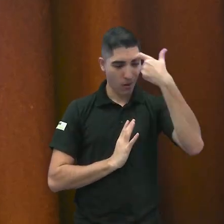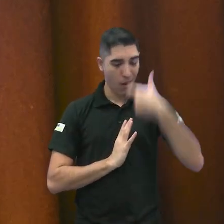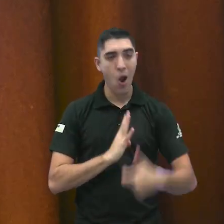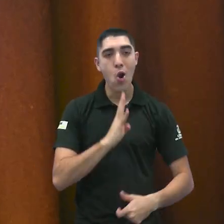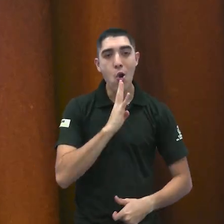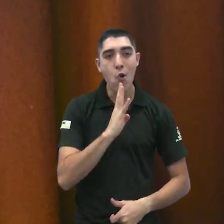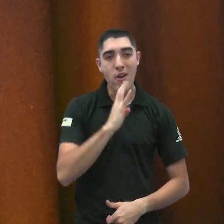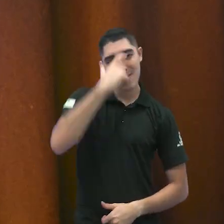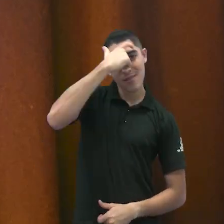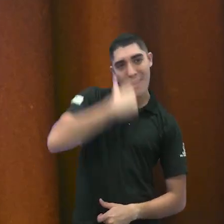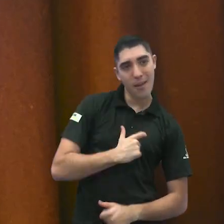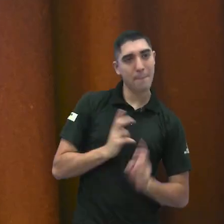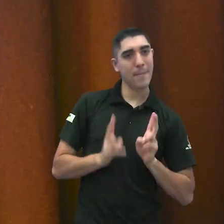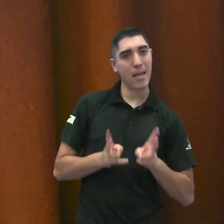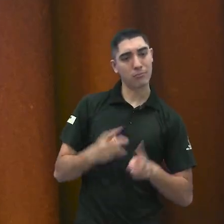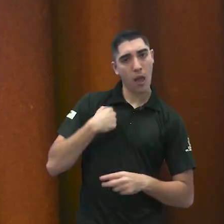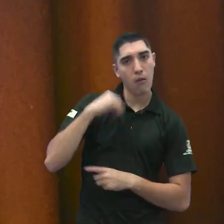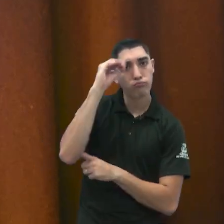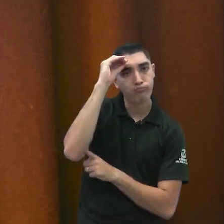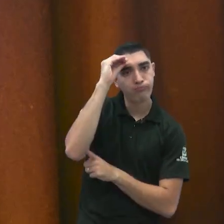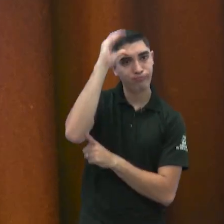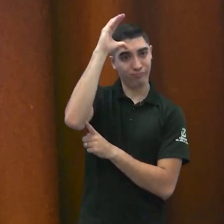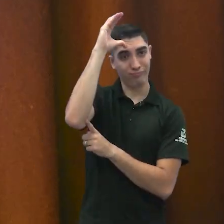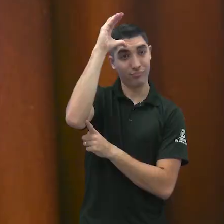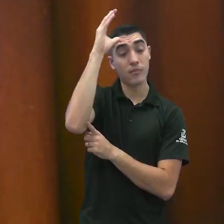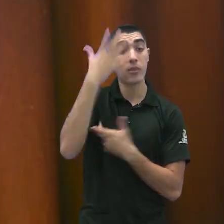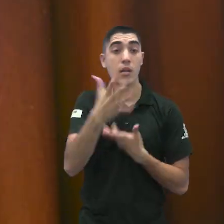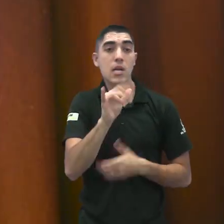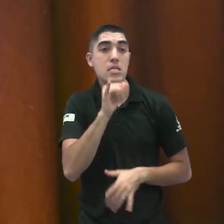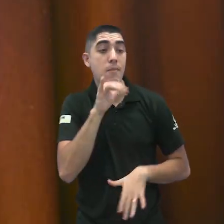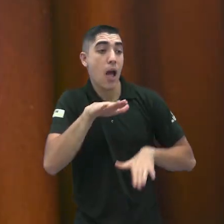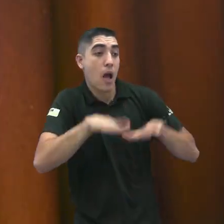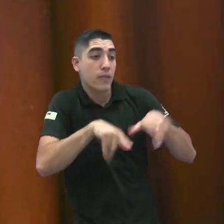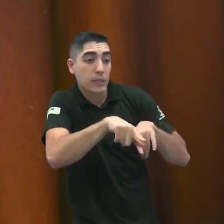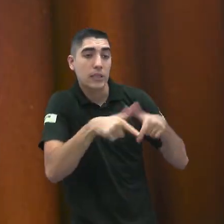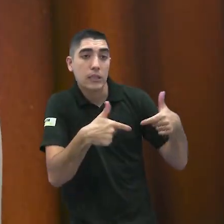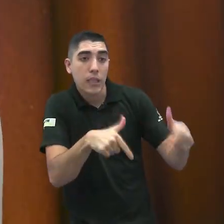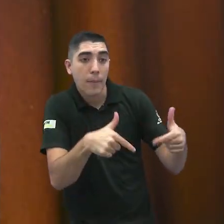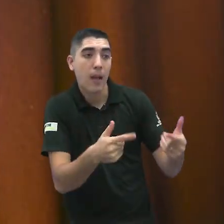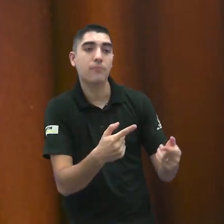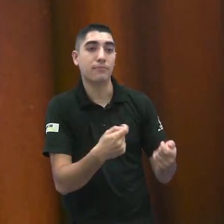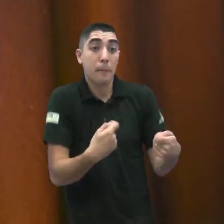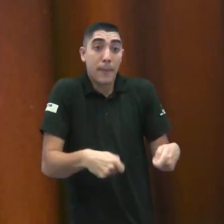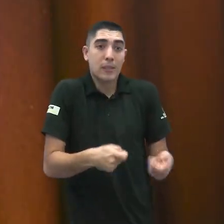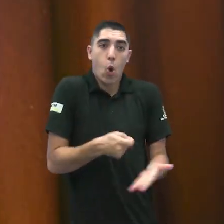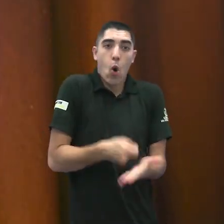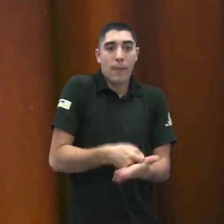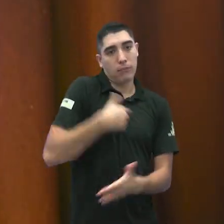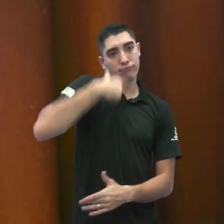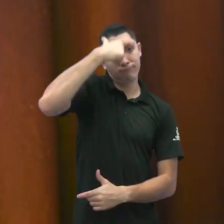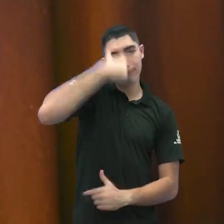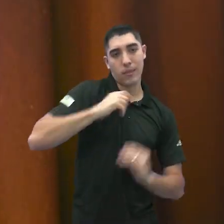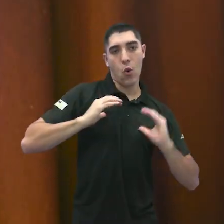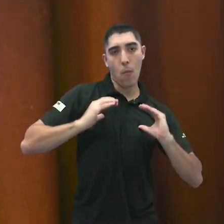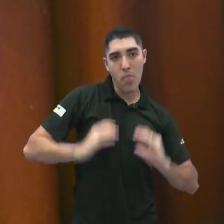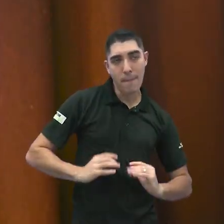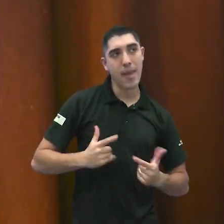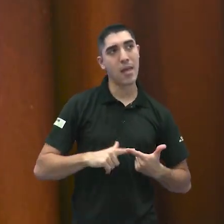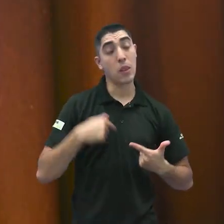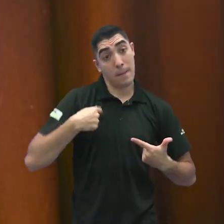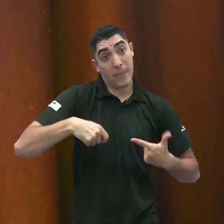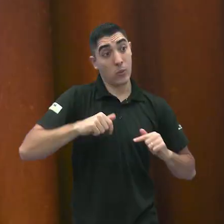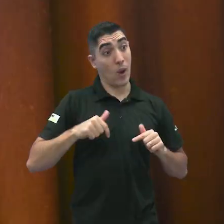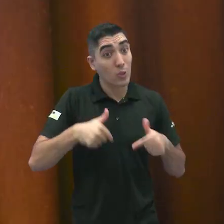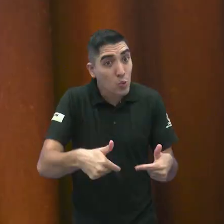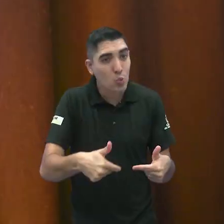algumas funções, elas exigem da gente determinado comportamento, determinada atitude. Então, quando